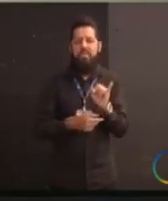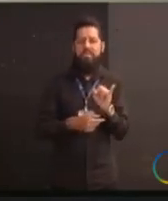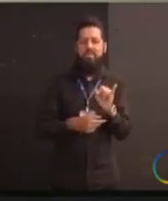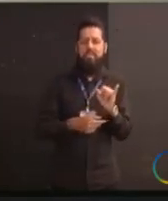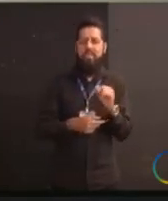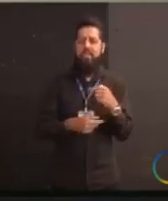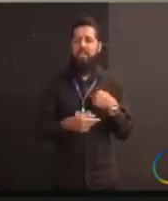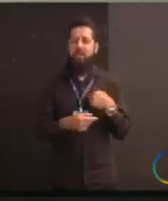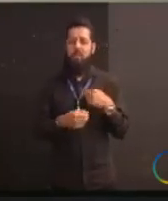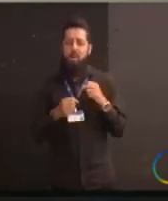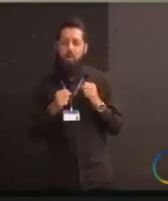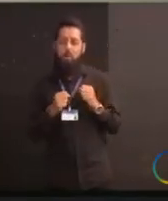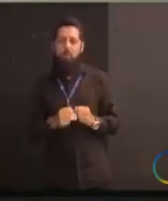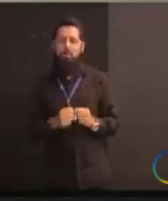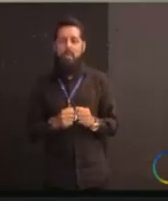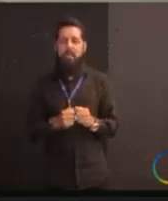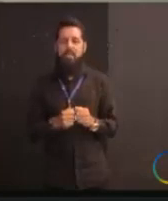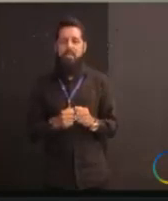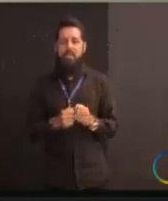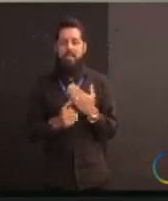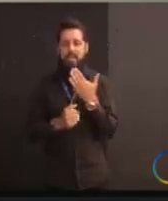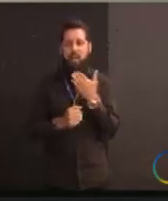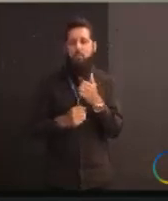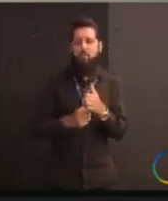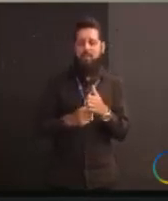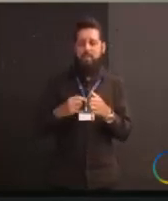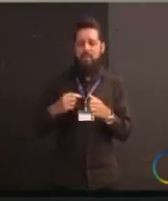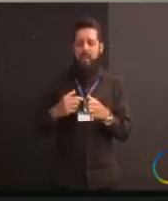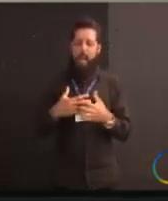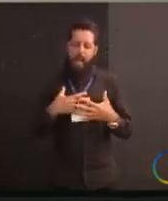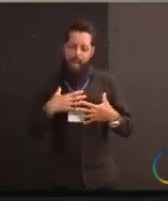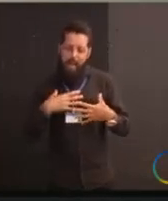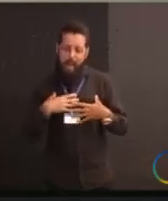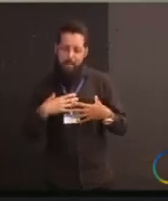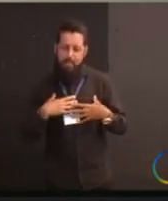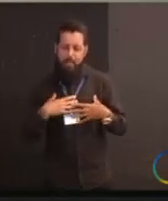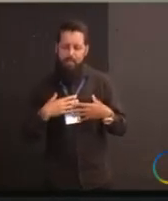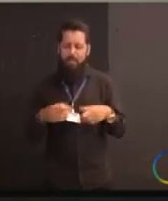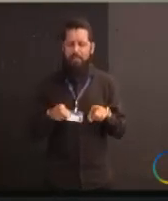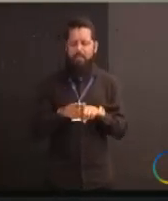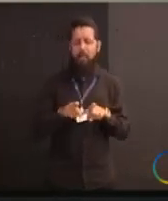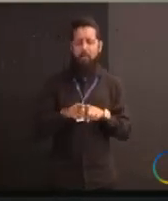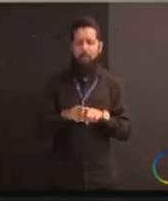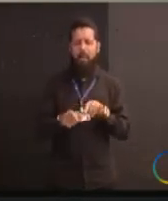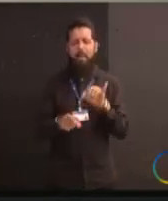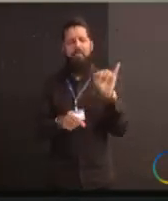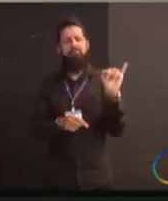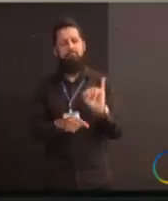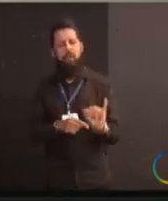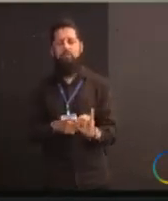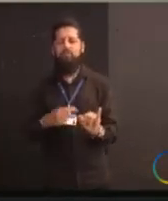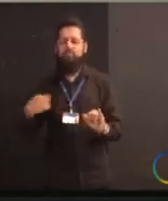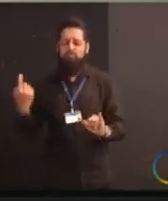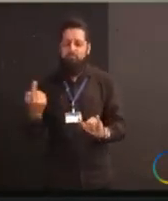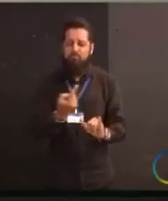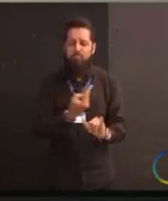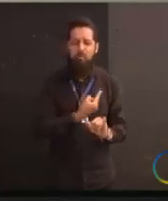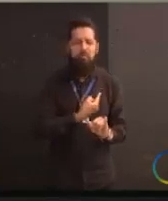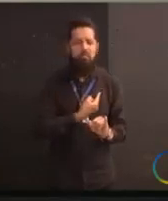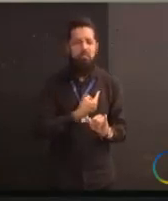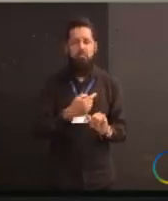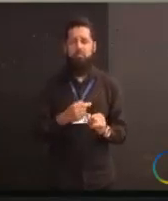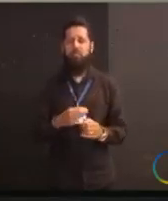ressentiria para mim mesmo e para todos os nossos irmãos em humanidade, de todas as